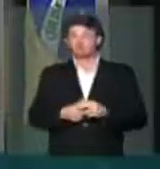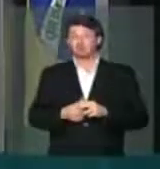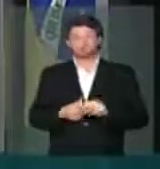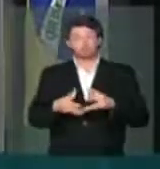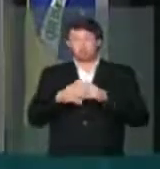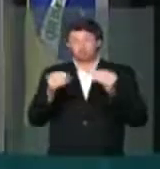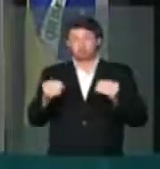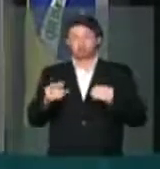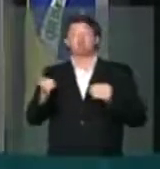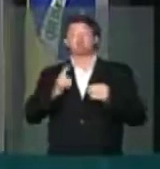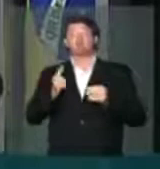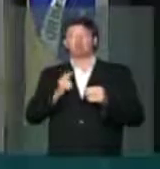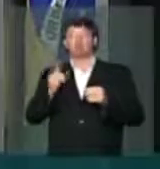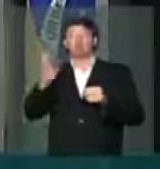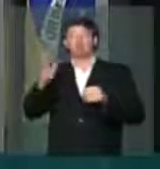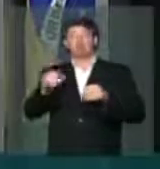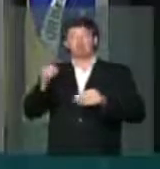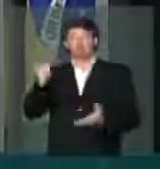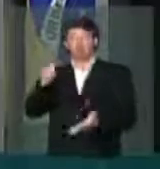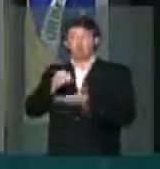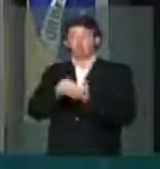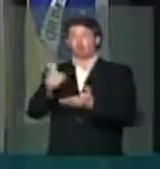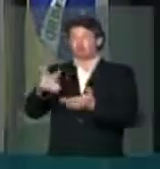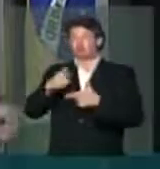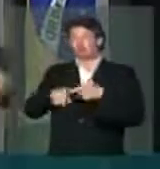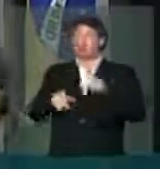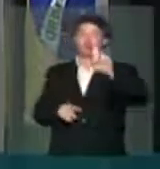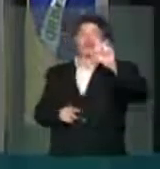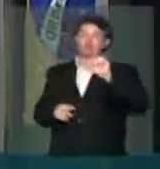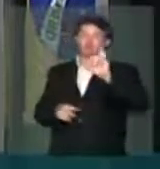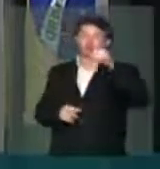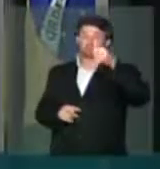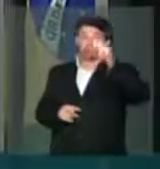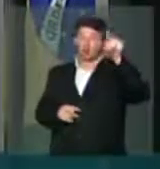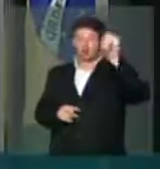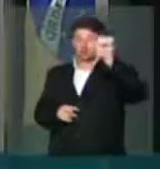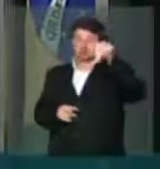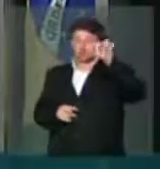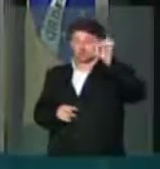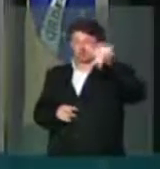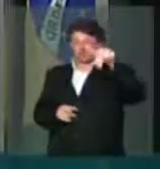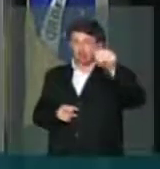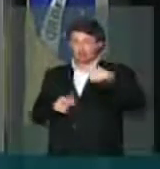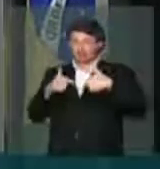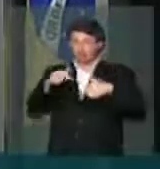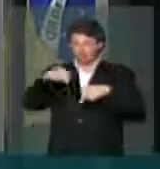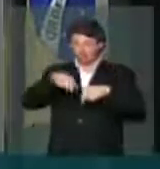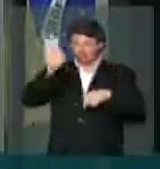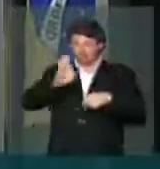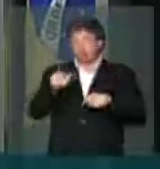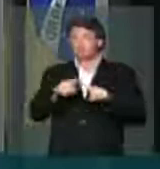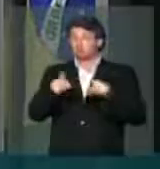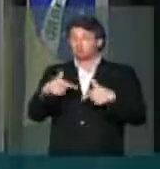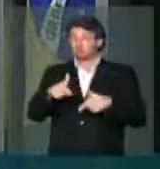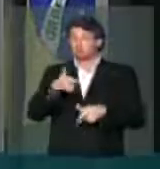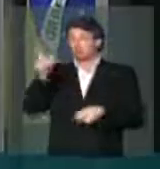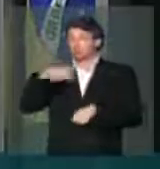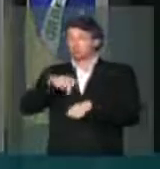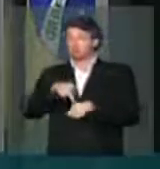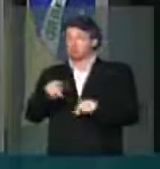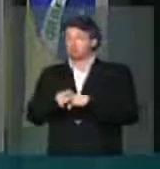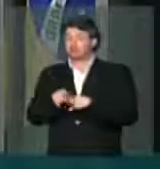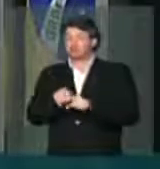também está apontado nas falcatruas. Aliás, João Santana trabalhou no Brasil e trabalhou em alguns países fora